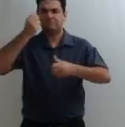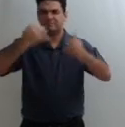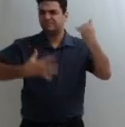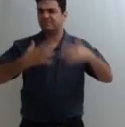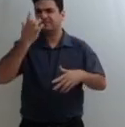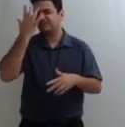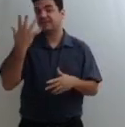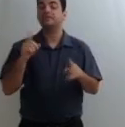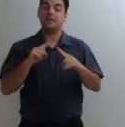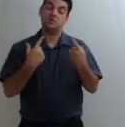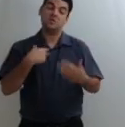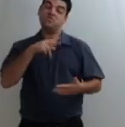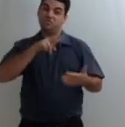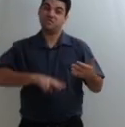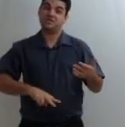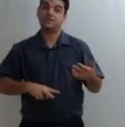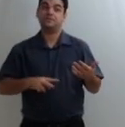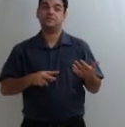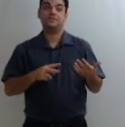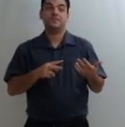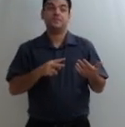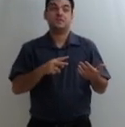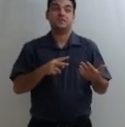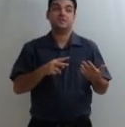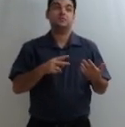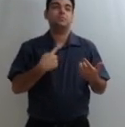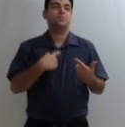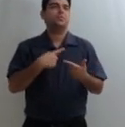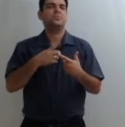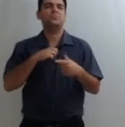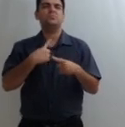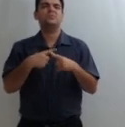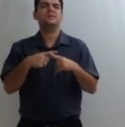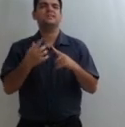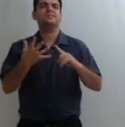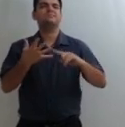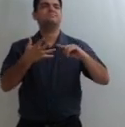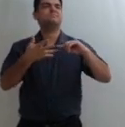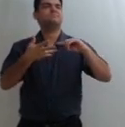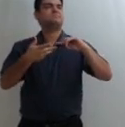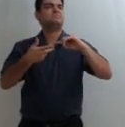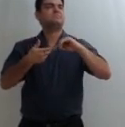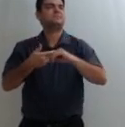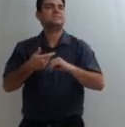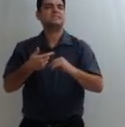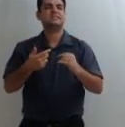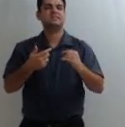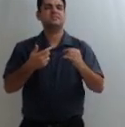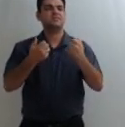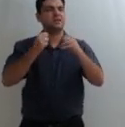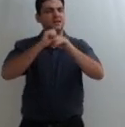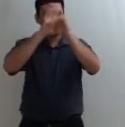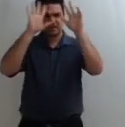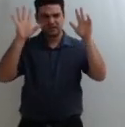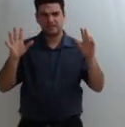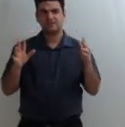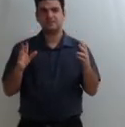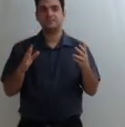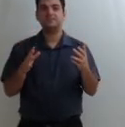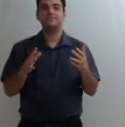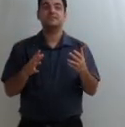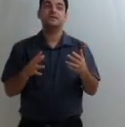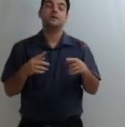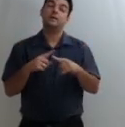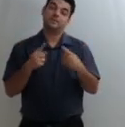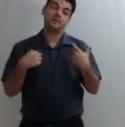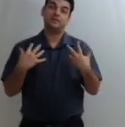ler. Realmente são várias as questões levantadas, trazidas nesse agravo regimental, e que eu estou negando provimento,